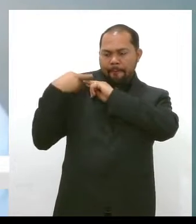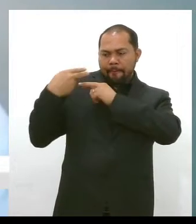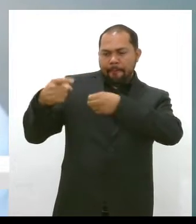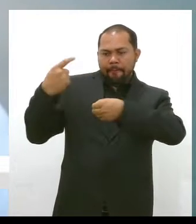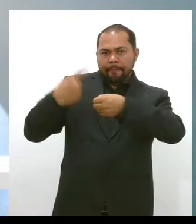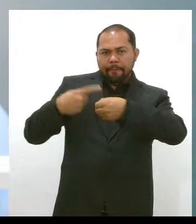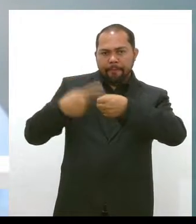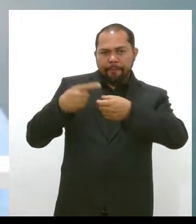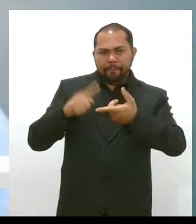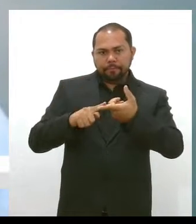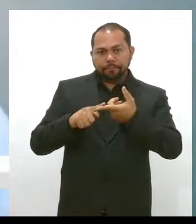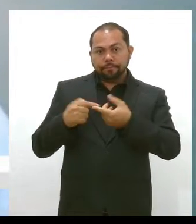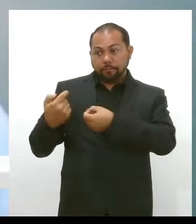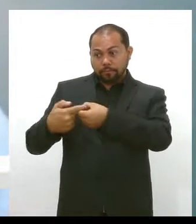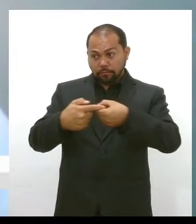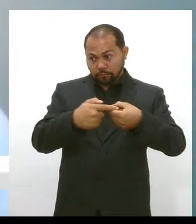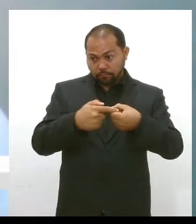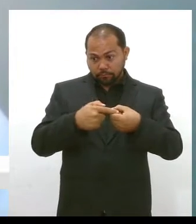assumir